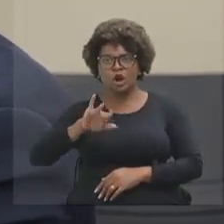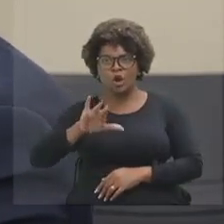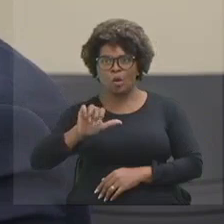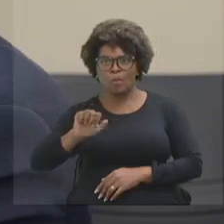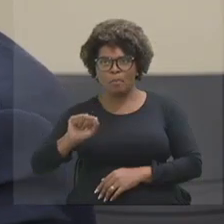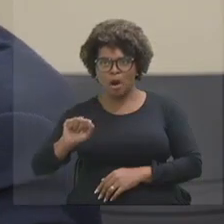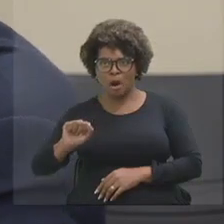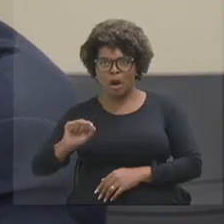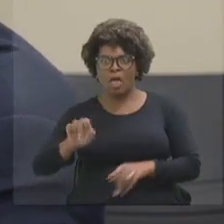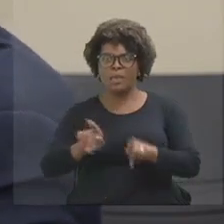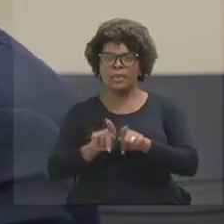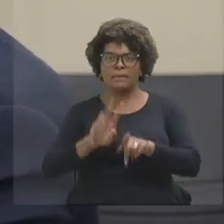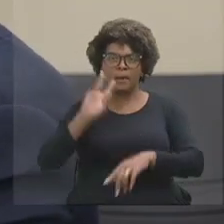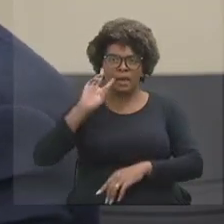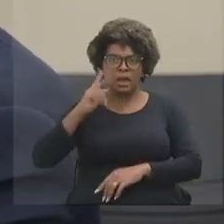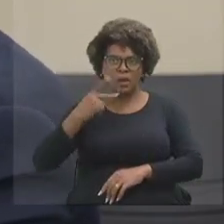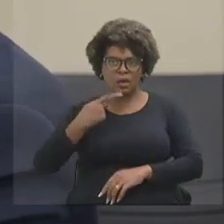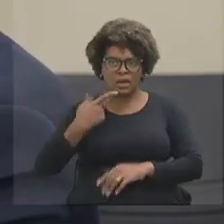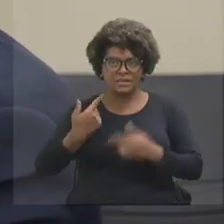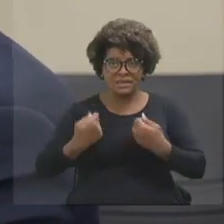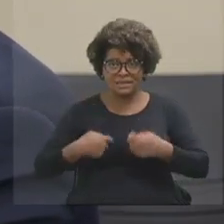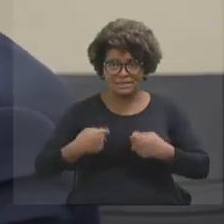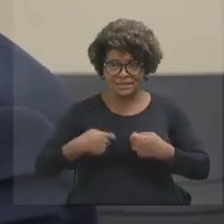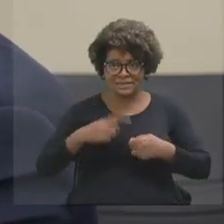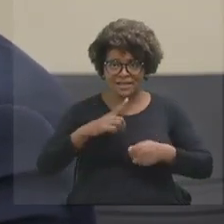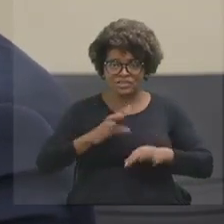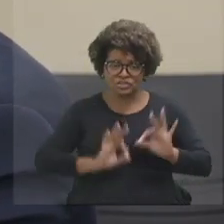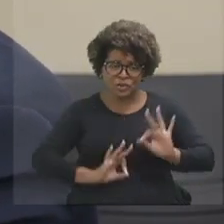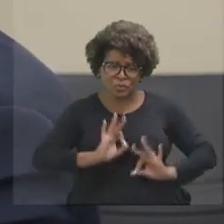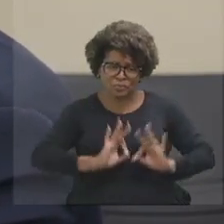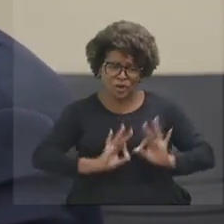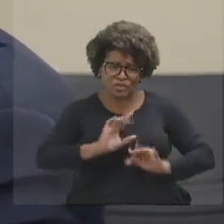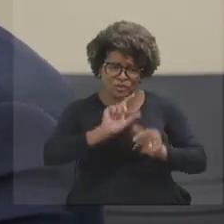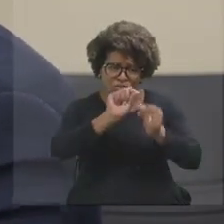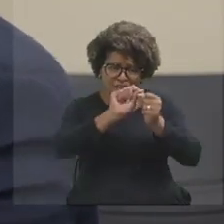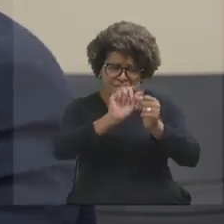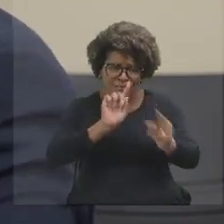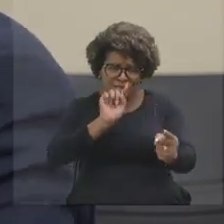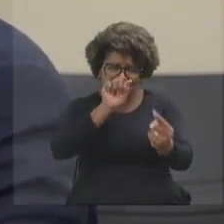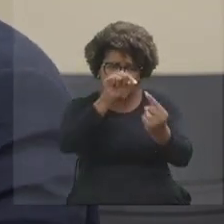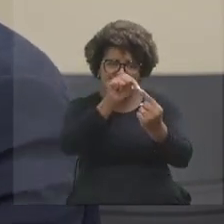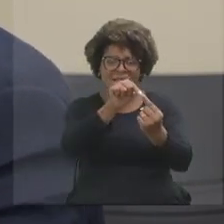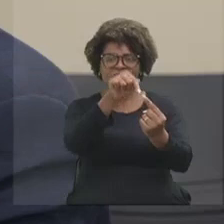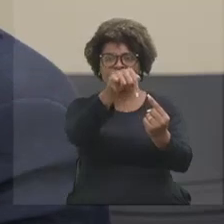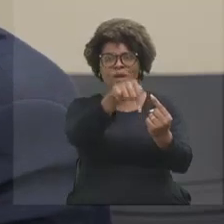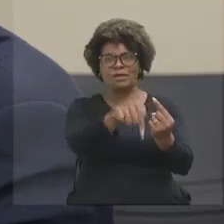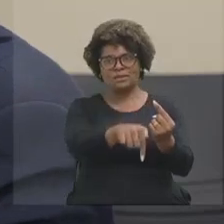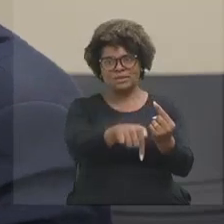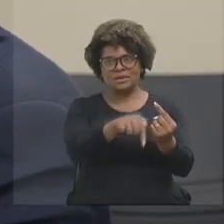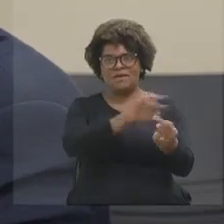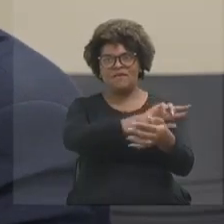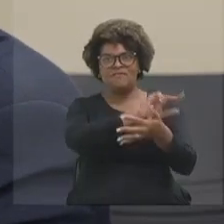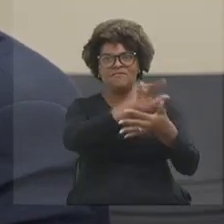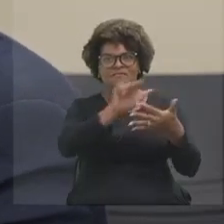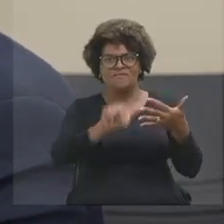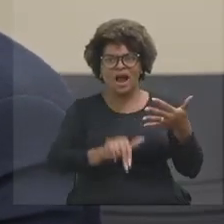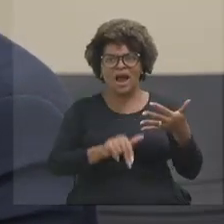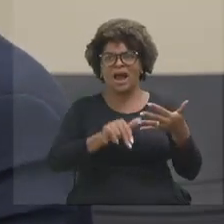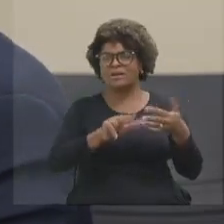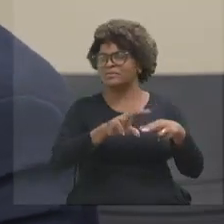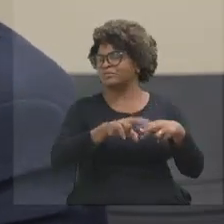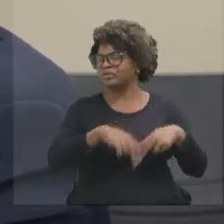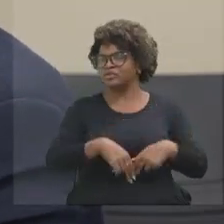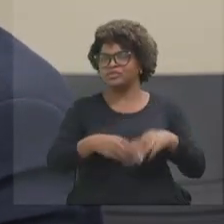da necessidade de termos planos de ações específicos nós sabemos que por vários motivos Eles não têm acesso